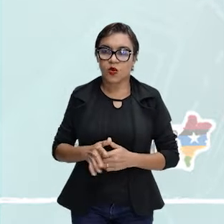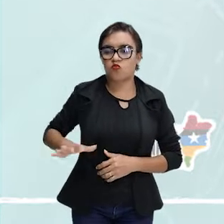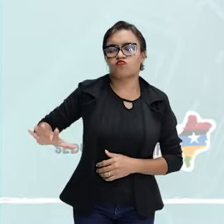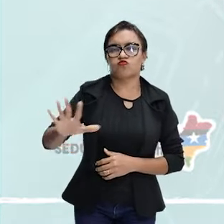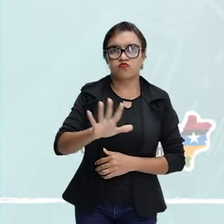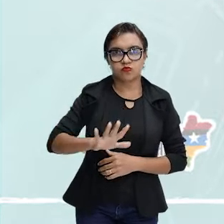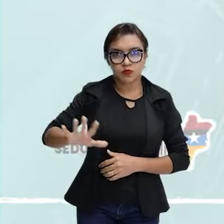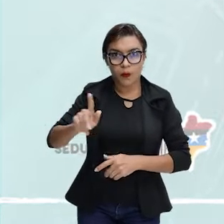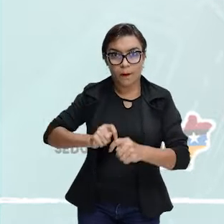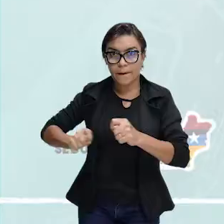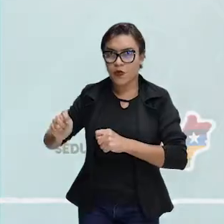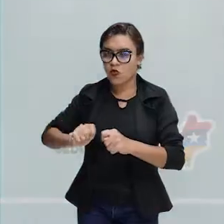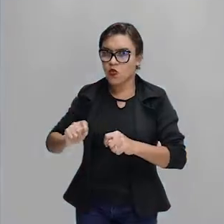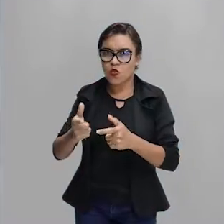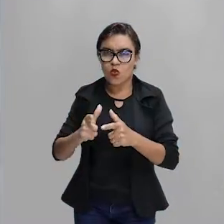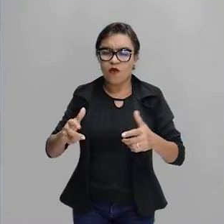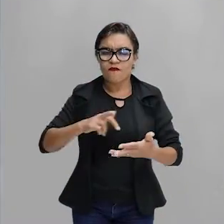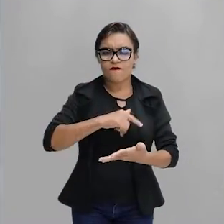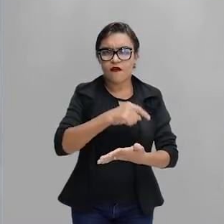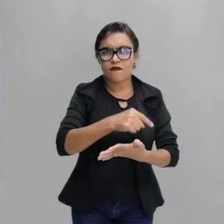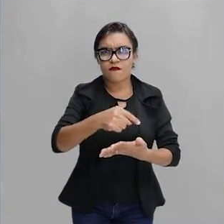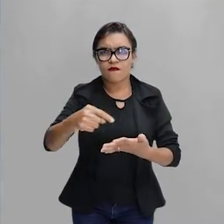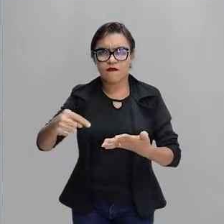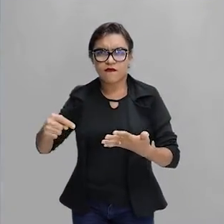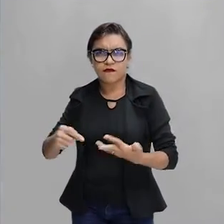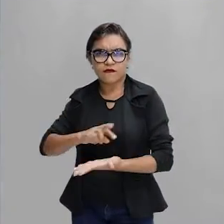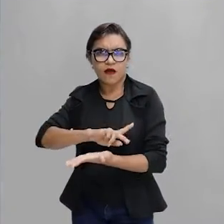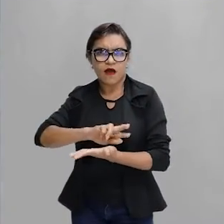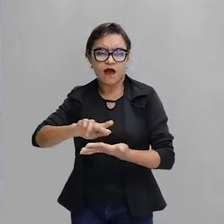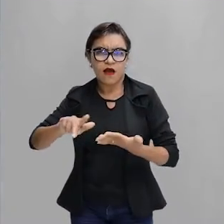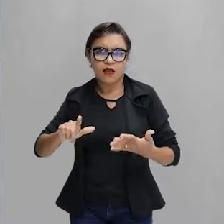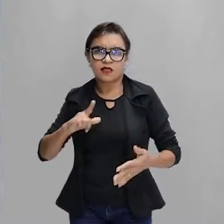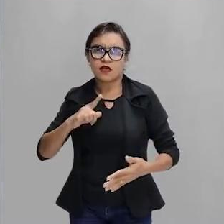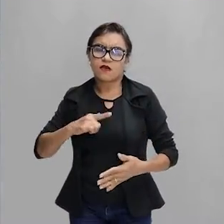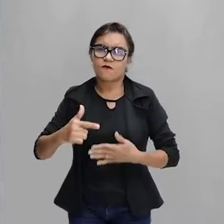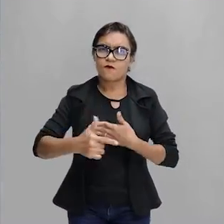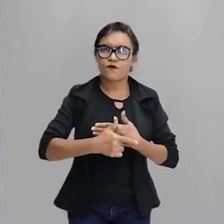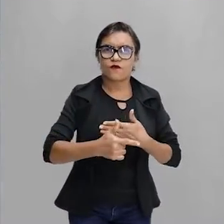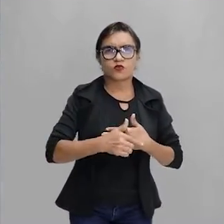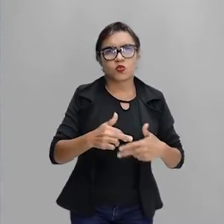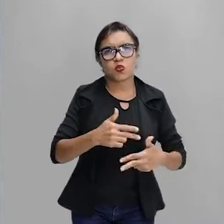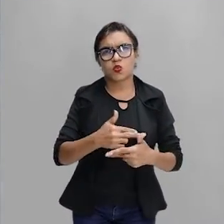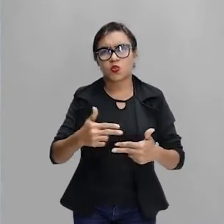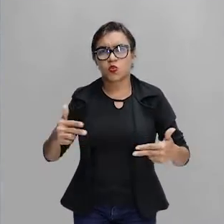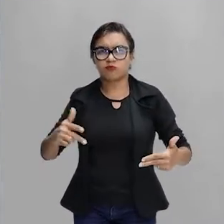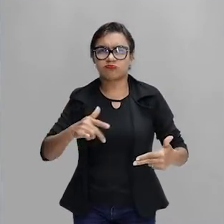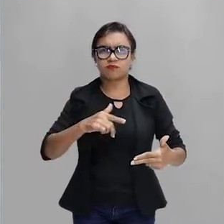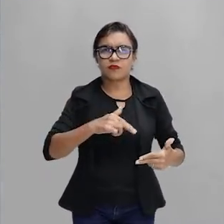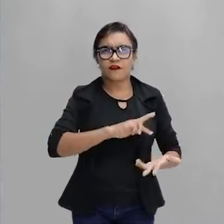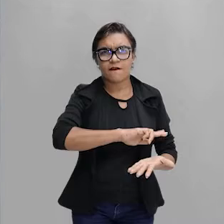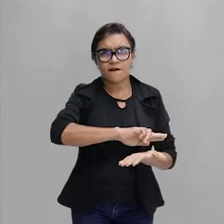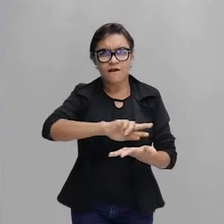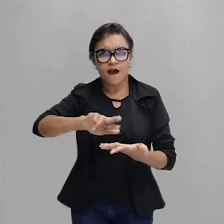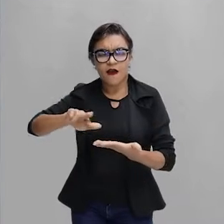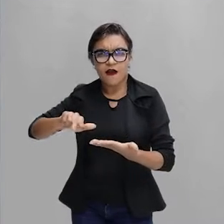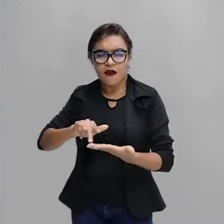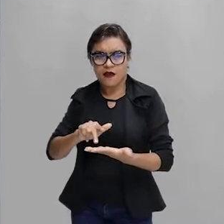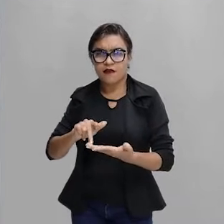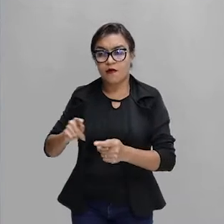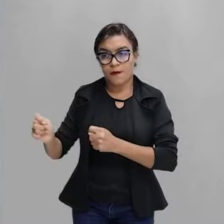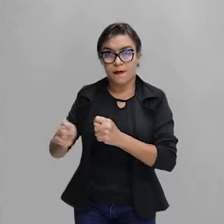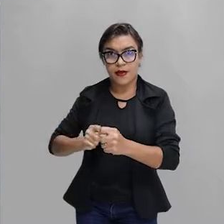extremamente diversificado e que vai ter uma série de funções e derivados aí para abastecer o mercado